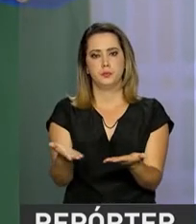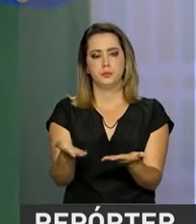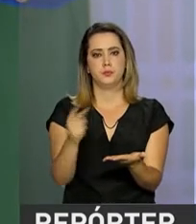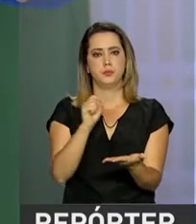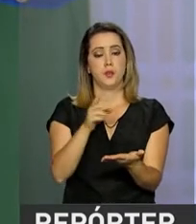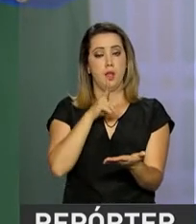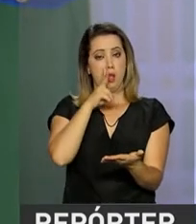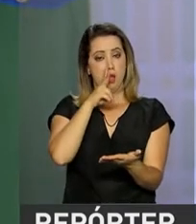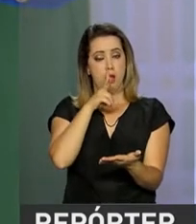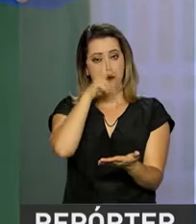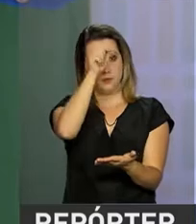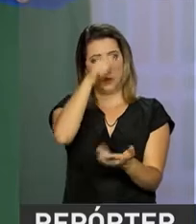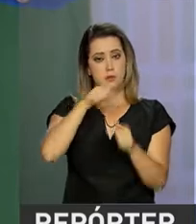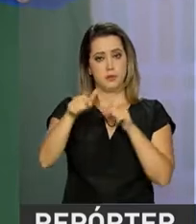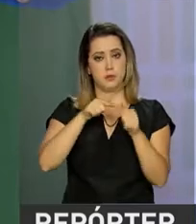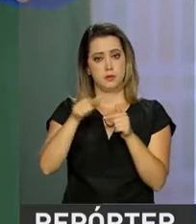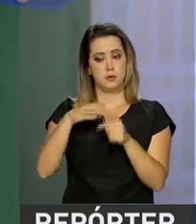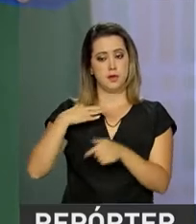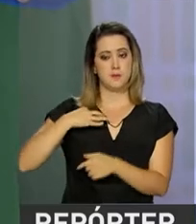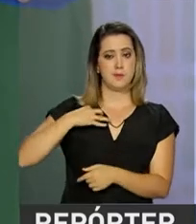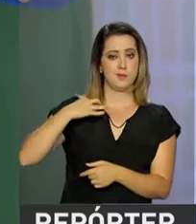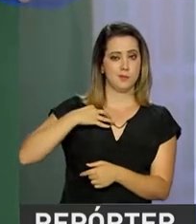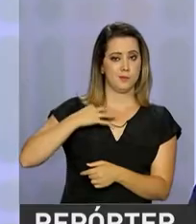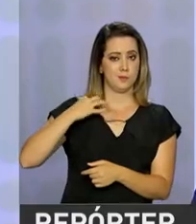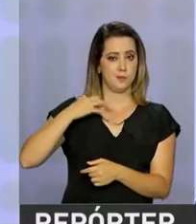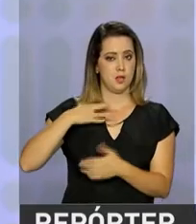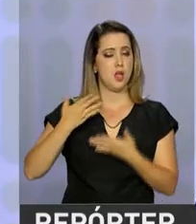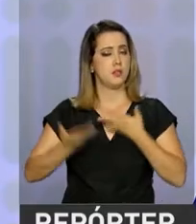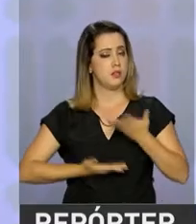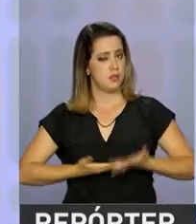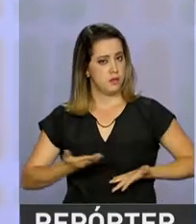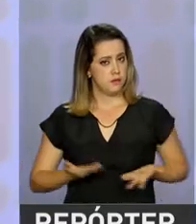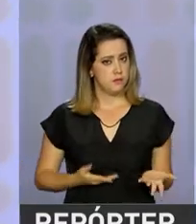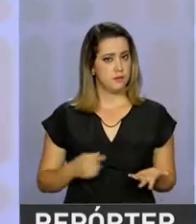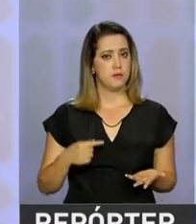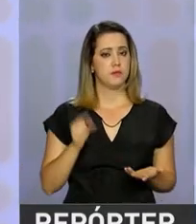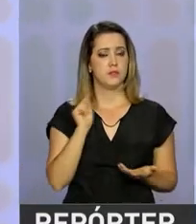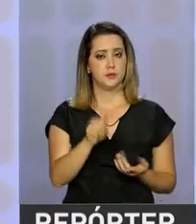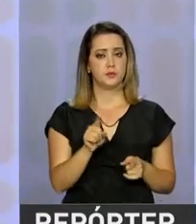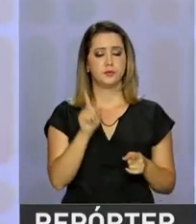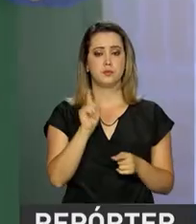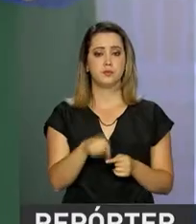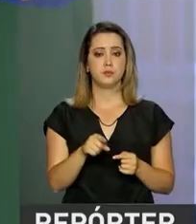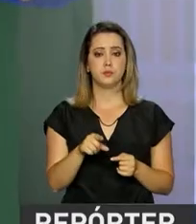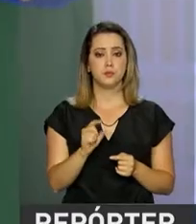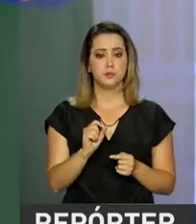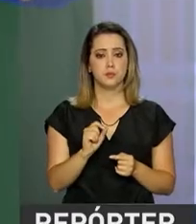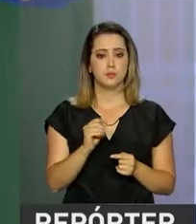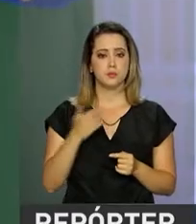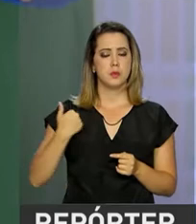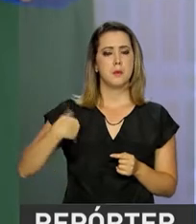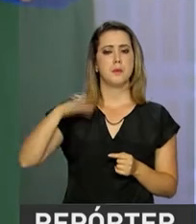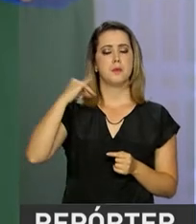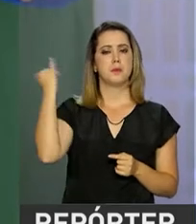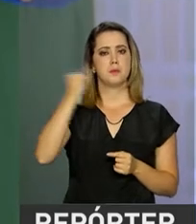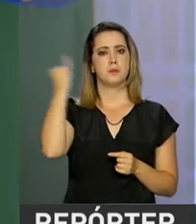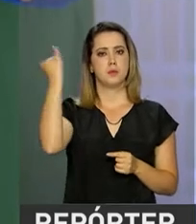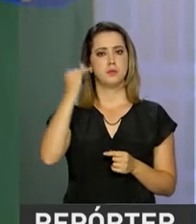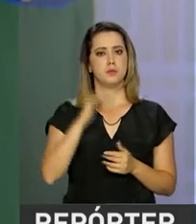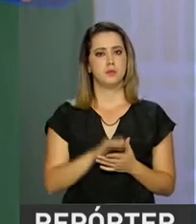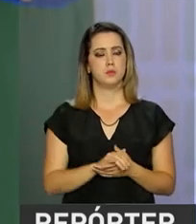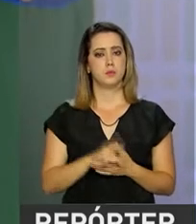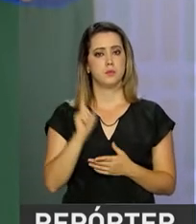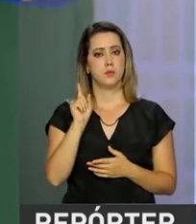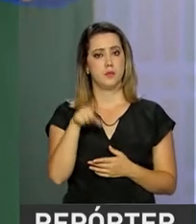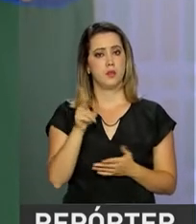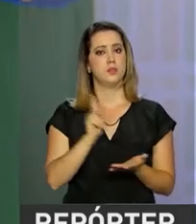a força do trabalho voluntário a serviço de uma causa das mais meritórias.